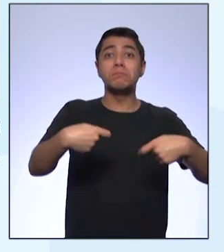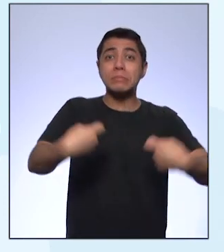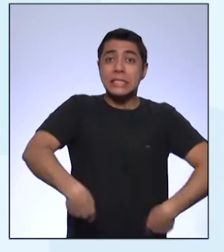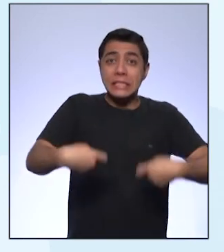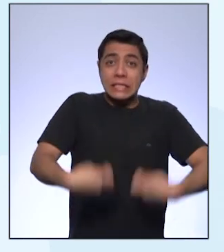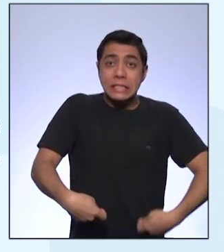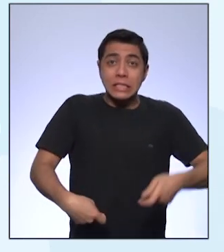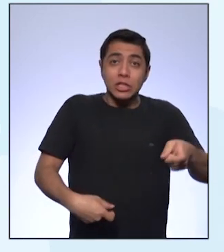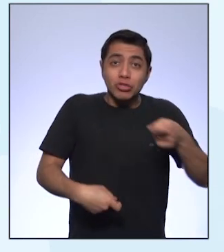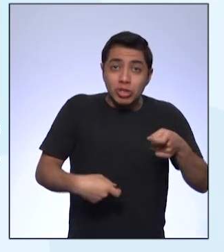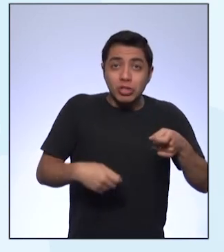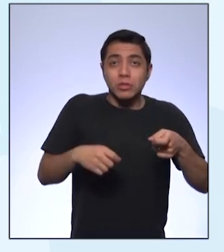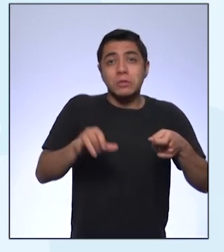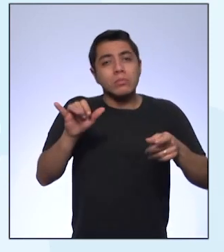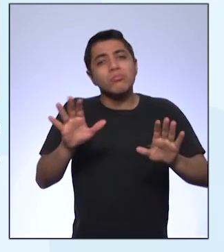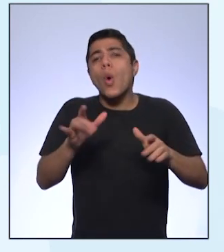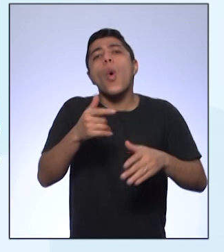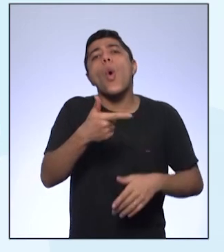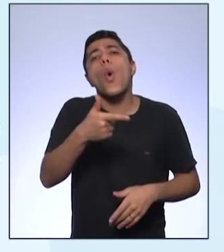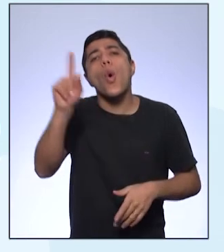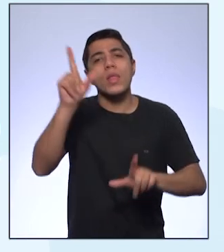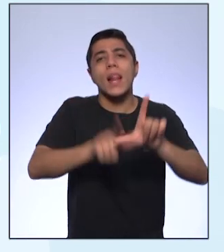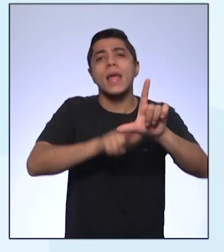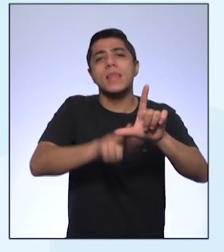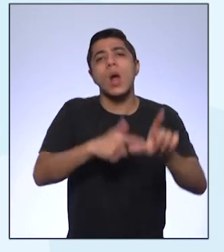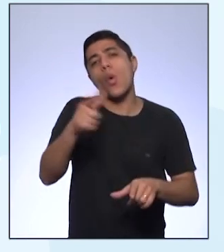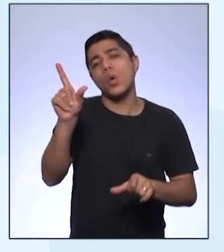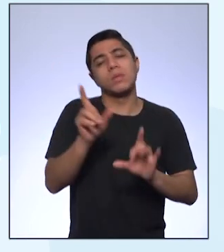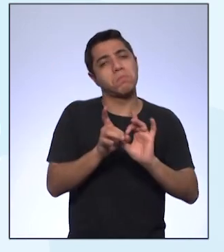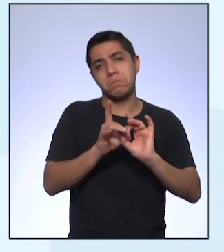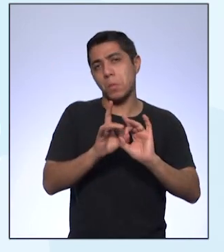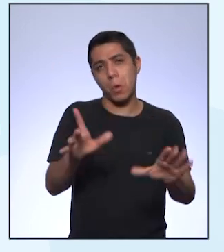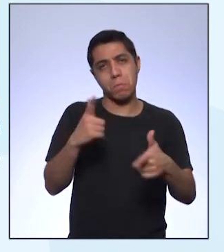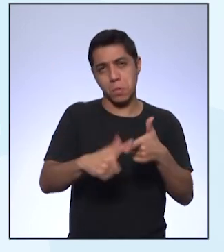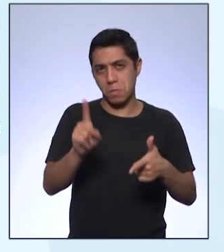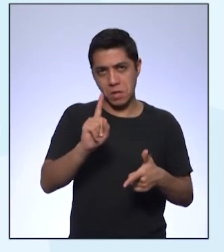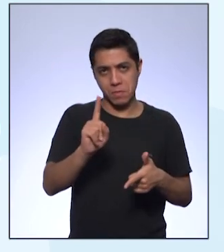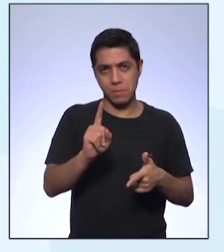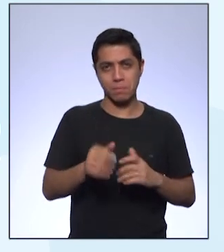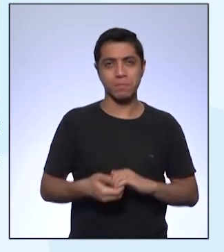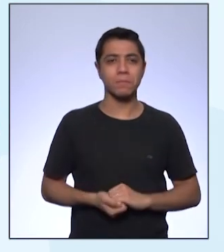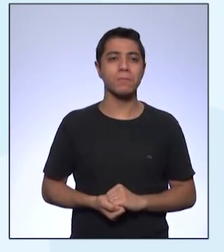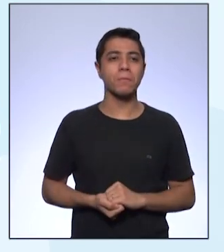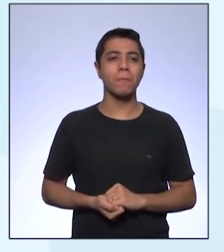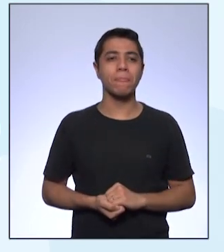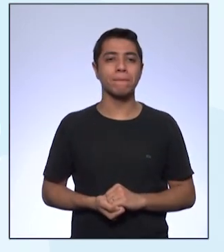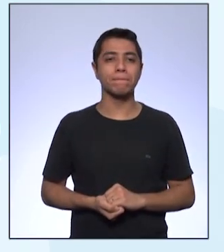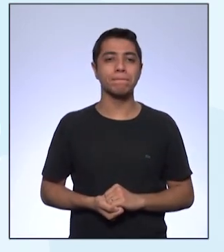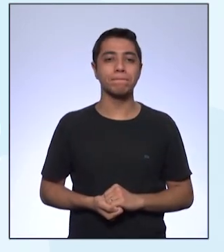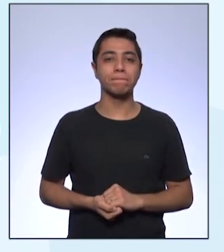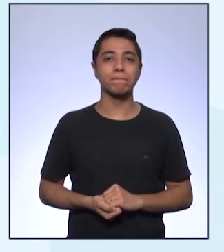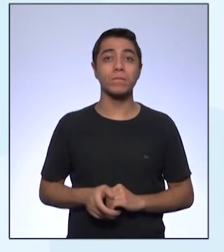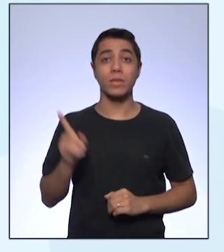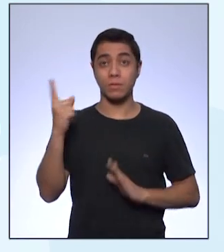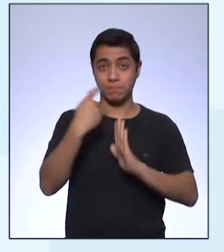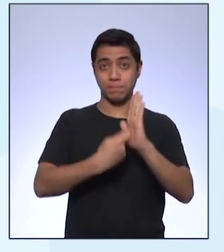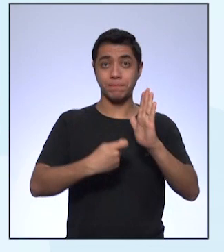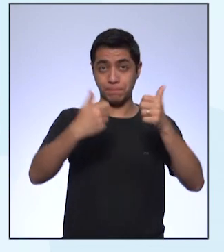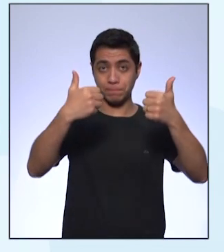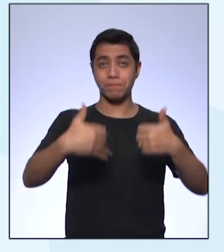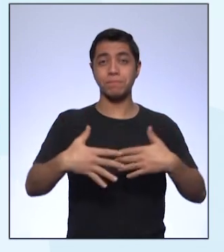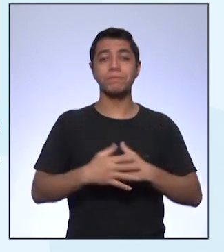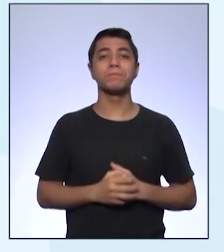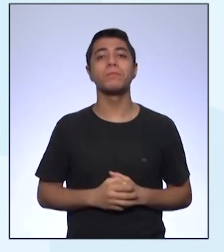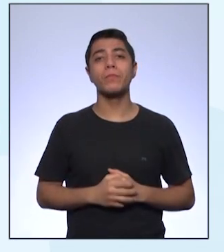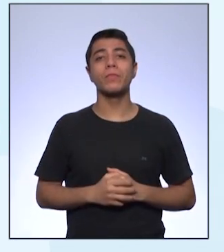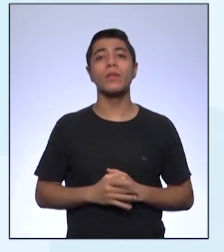primeira atividade. Vamos ler? Em uma reportagem sobre produção de celulares, foi divulgado que uma certa fábrica produz um